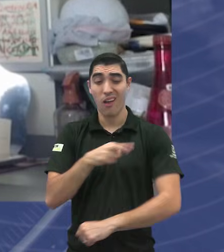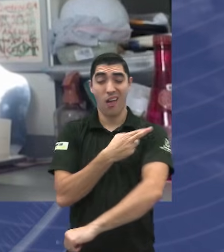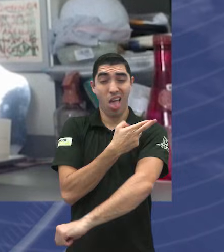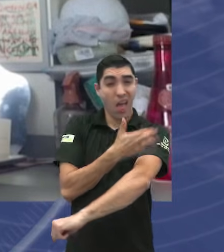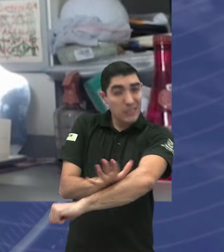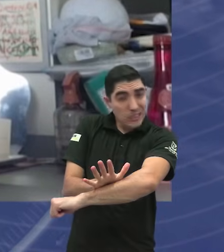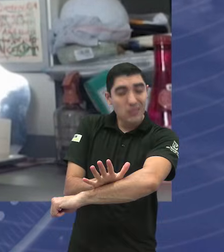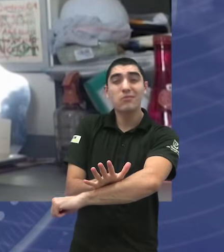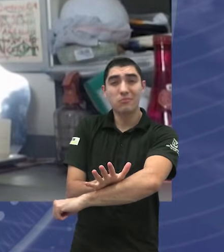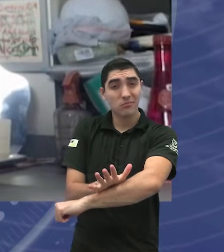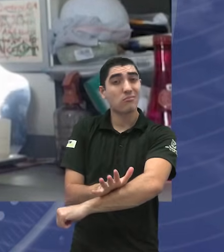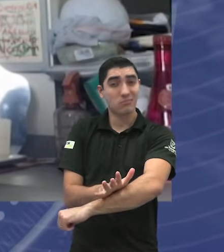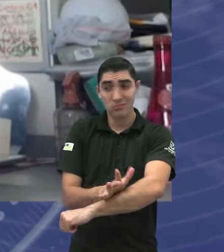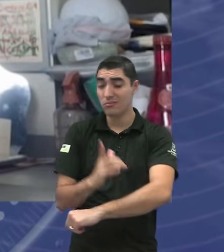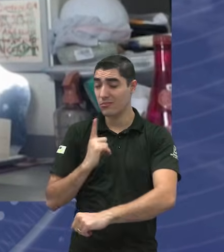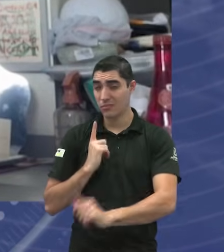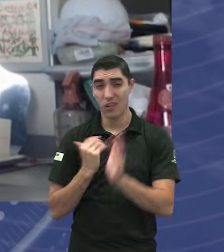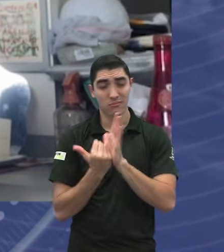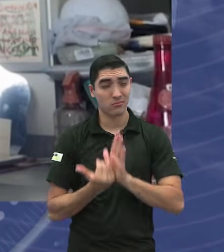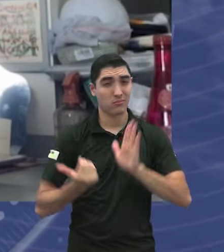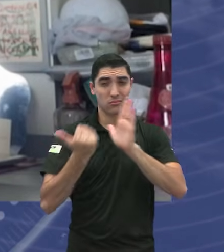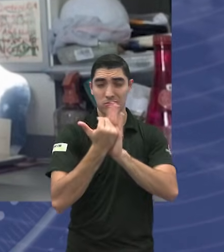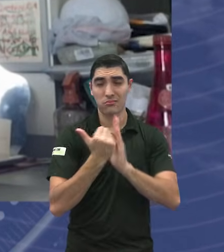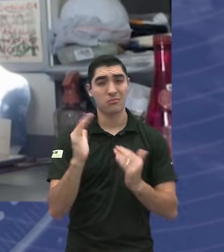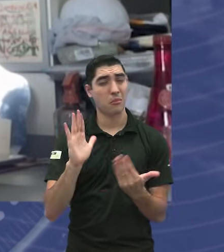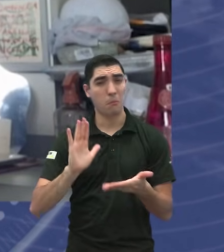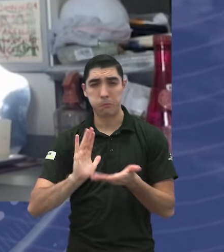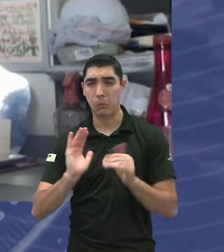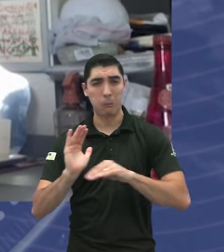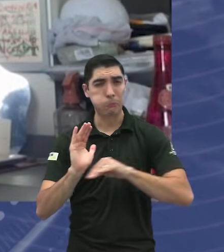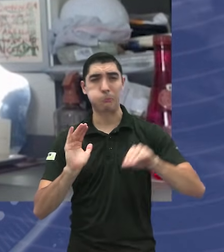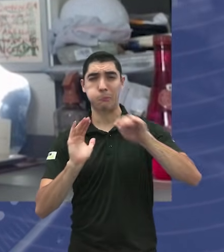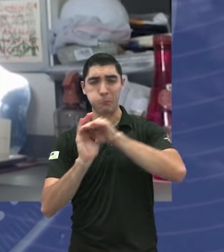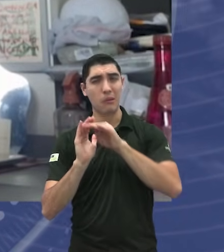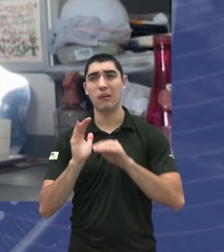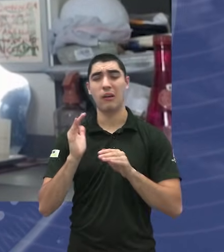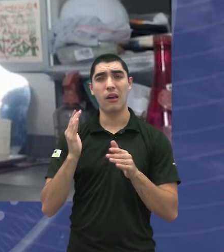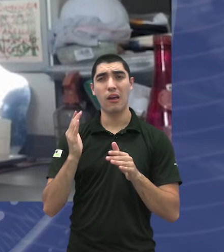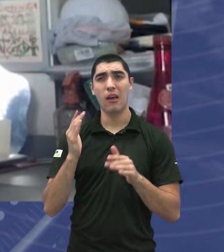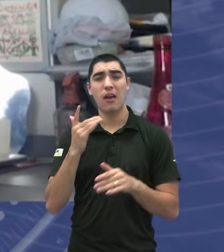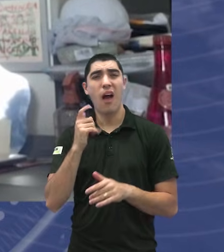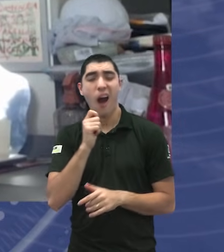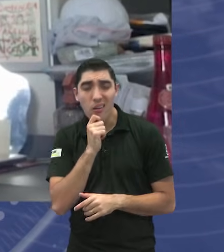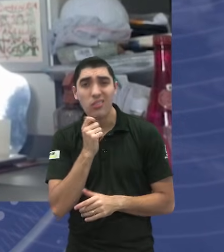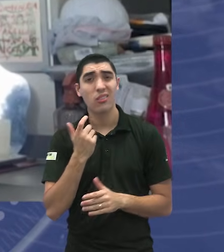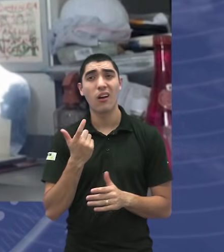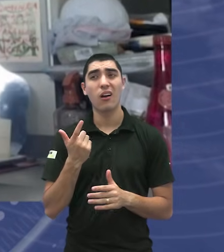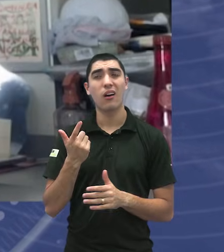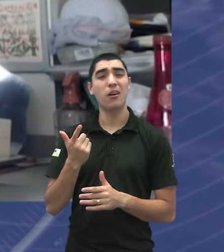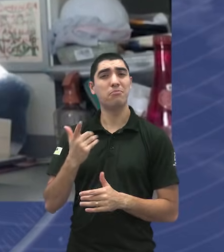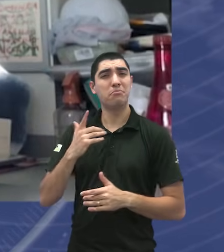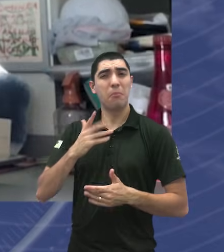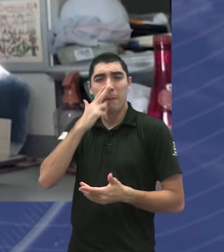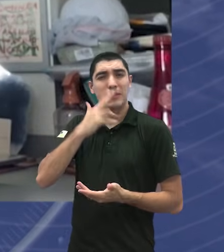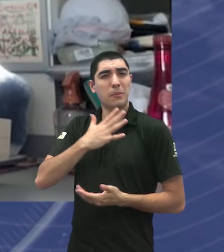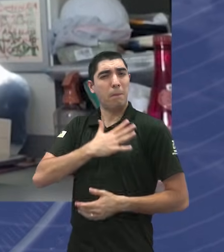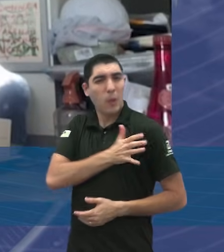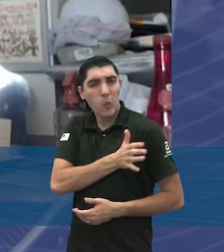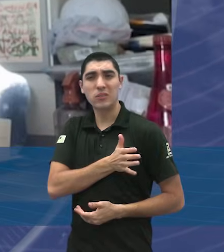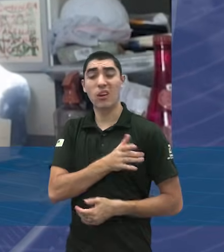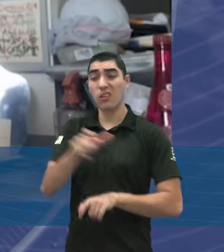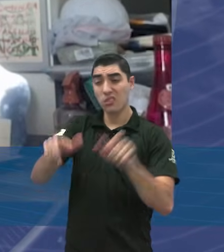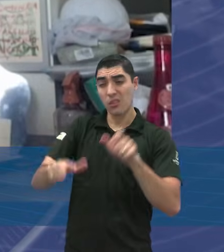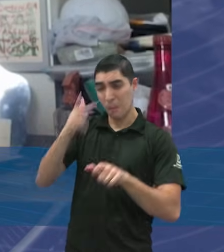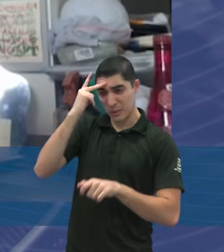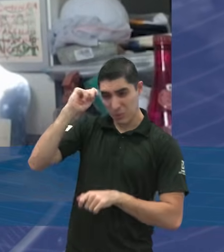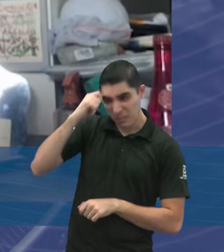se desdobrando em forma de inúmeros preconceitos ao longo da história e que mantém a pessoa negra em um lugar inferior, né?